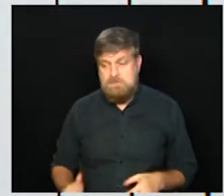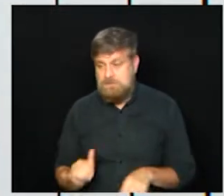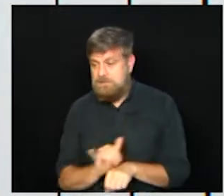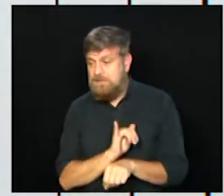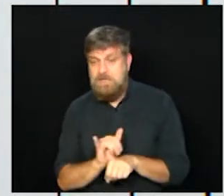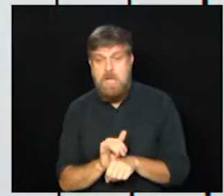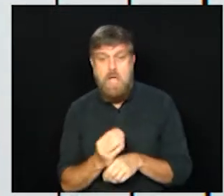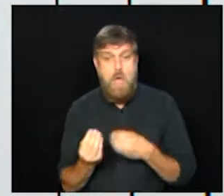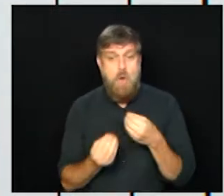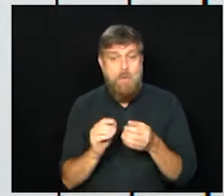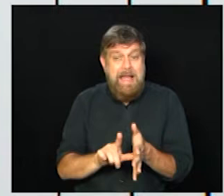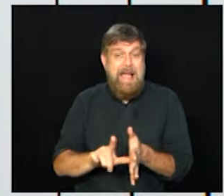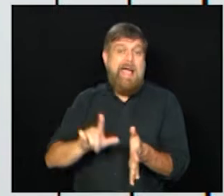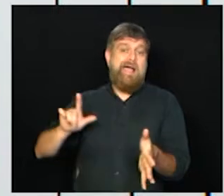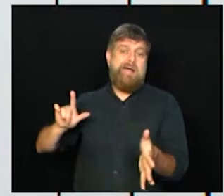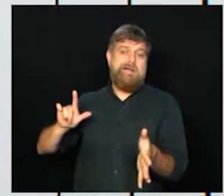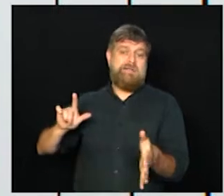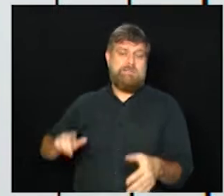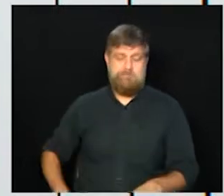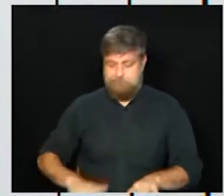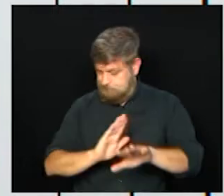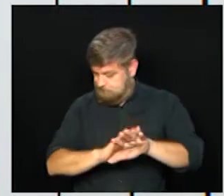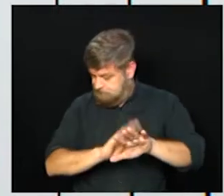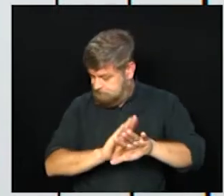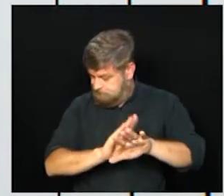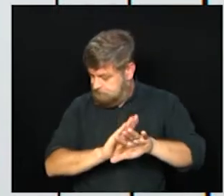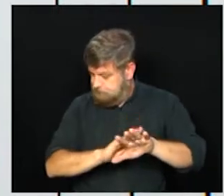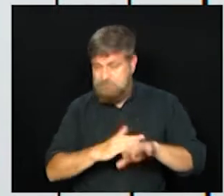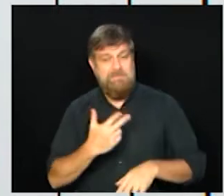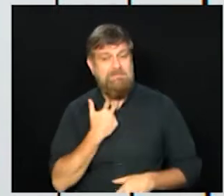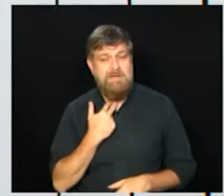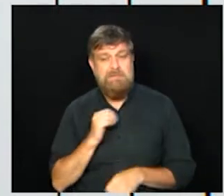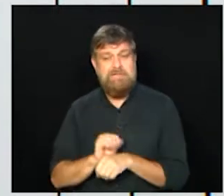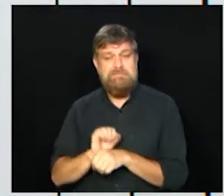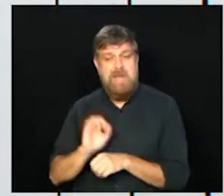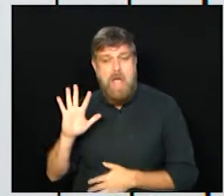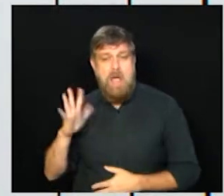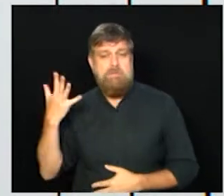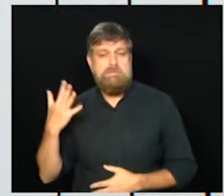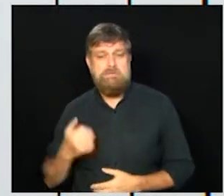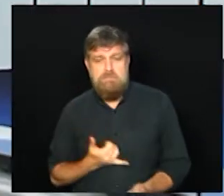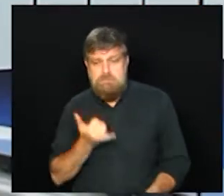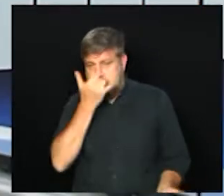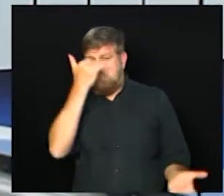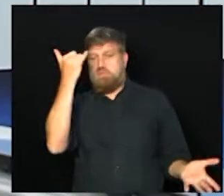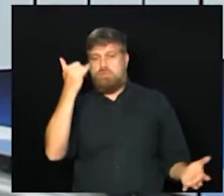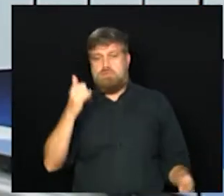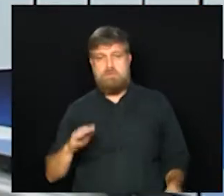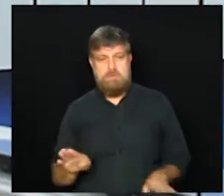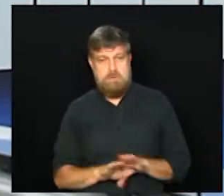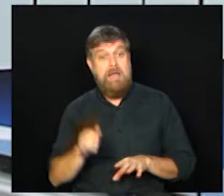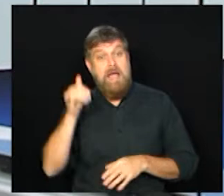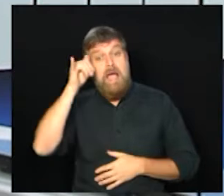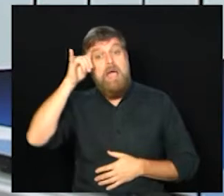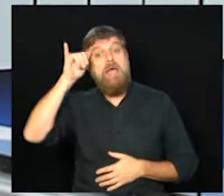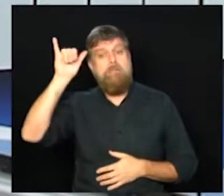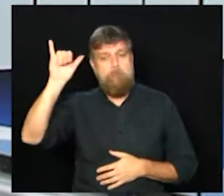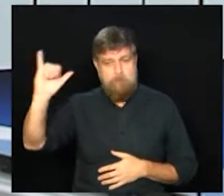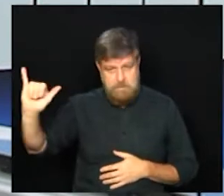que seja antes disso. A gente precisa de uma alternativa que não faça com que esse tipo de coisa chegue. A prevenção. E